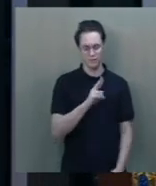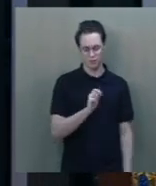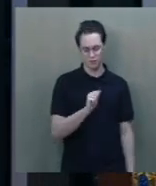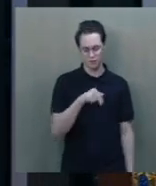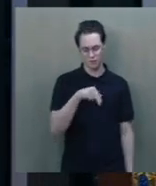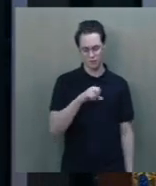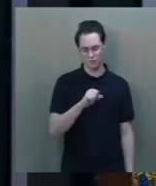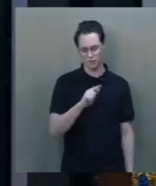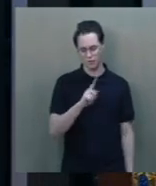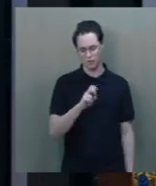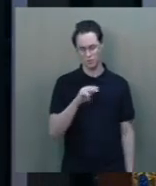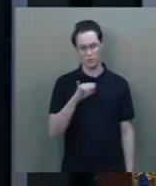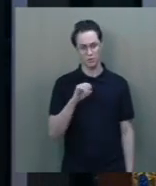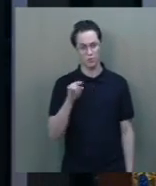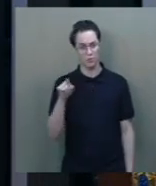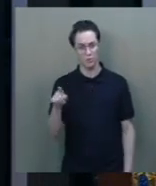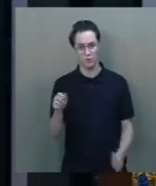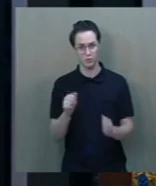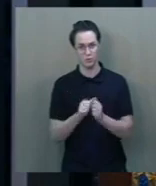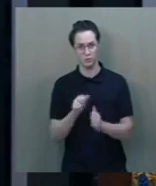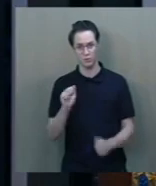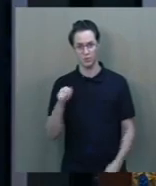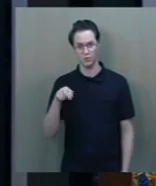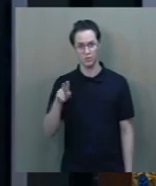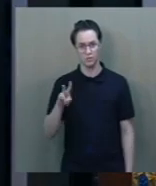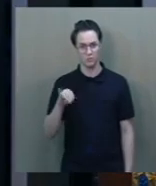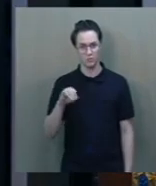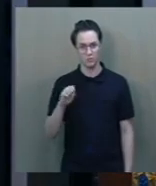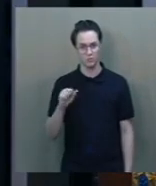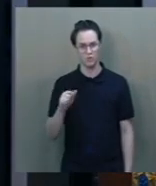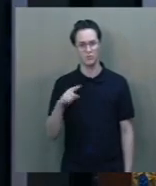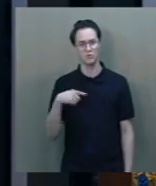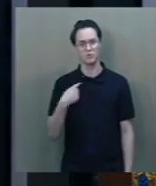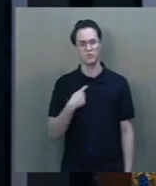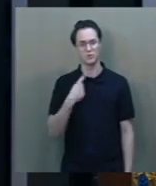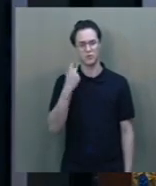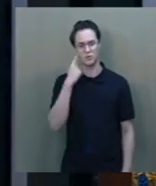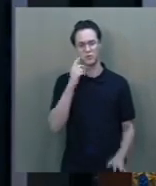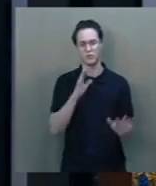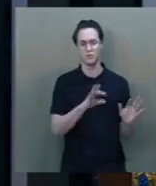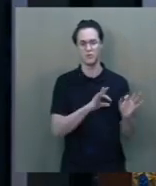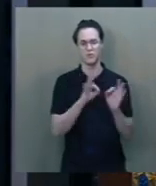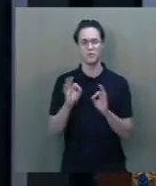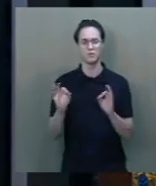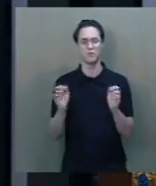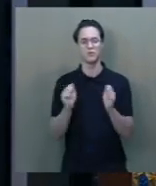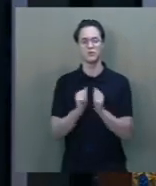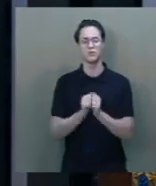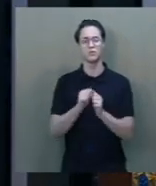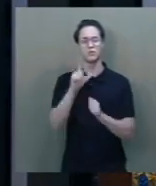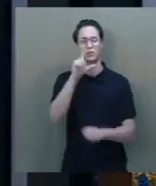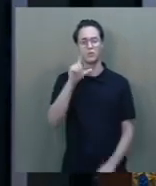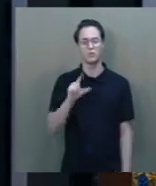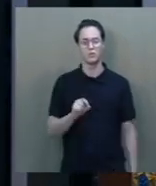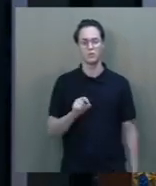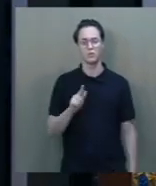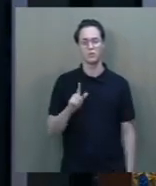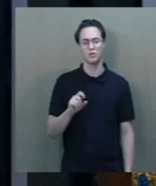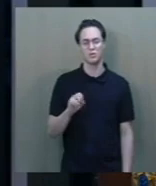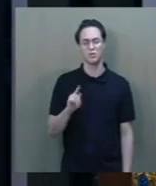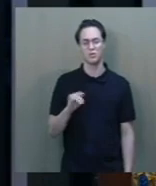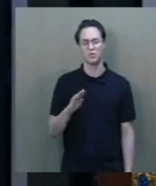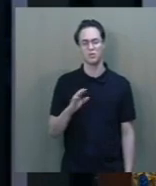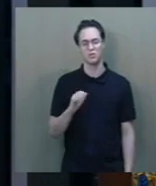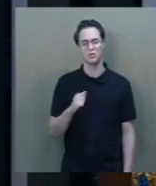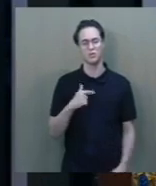na Anvisa. Quando passamos ainda pelo eixo Arco Norte da logística, onde trabalhei